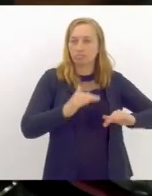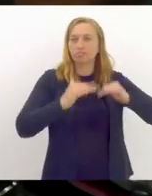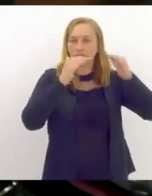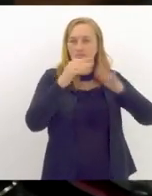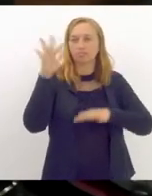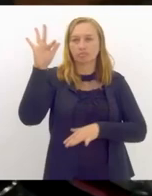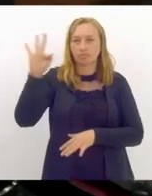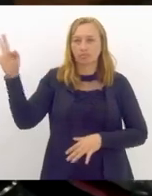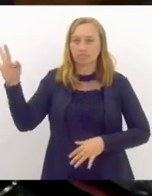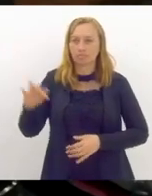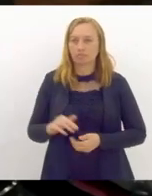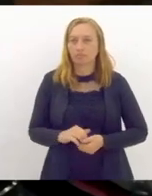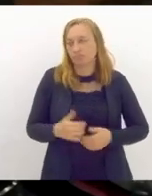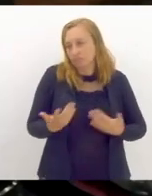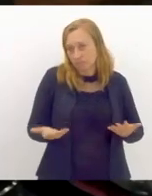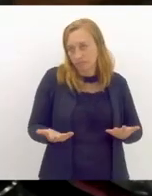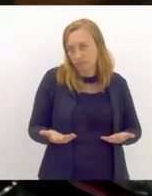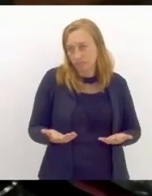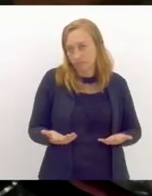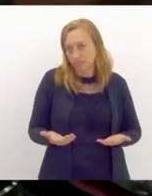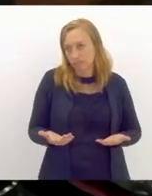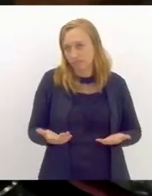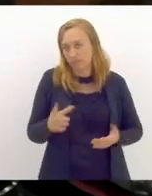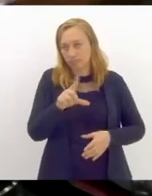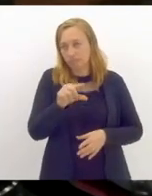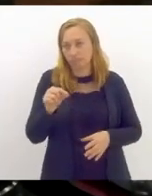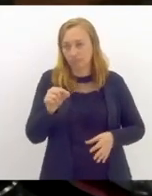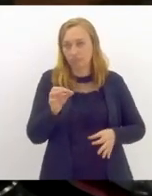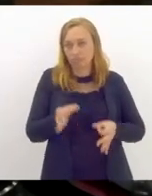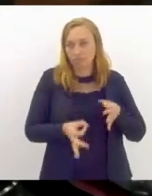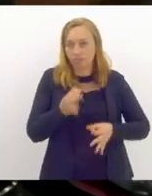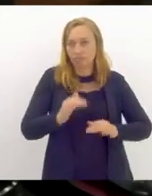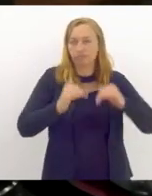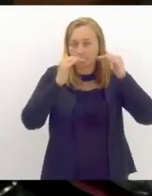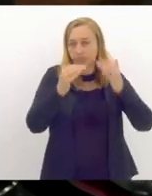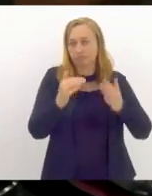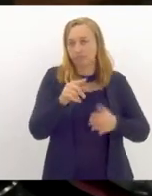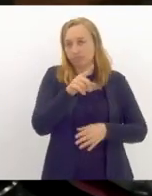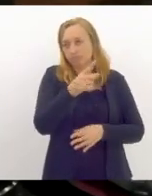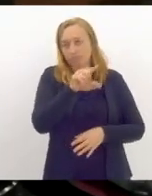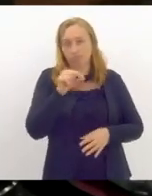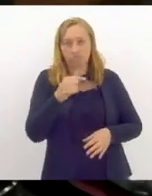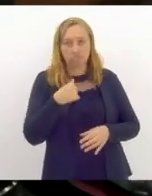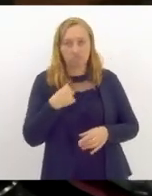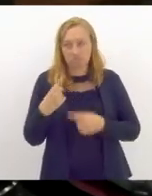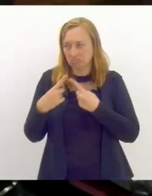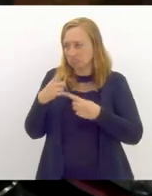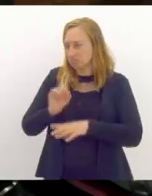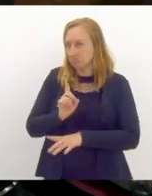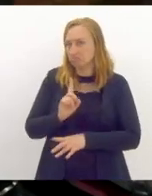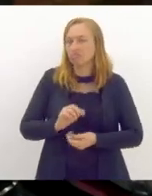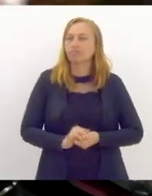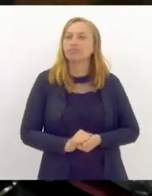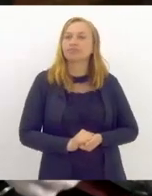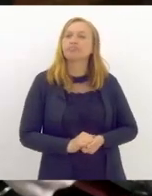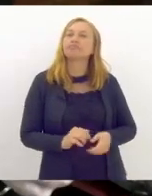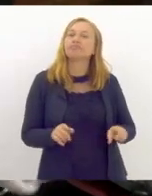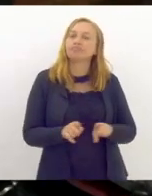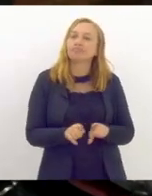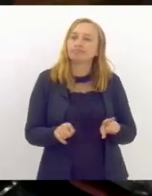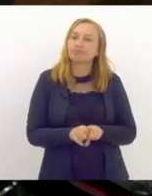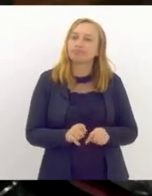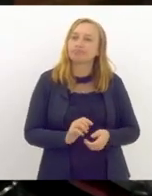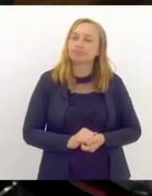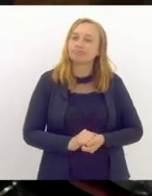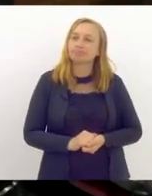federal do supremo não somos nós aqui que vamos ficar fazendo discussão a jurídica e ao mesmo tempo